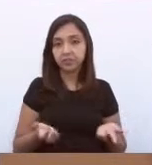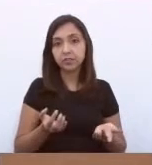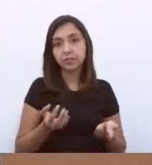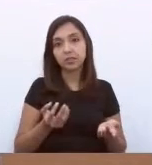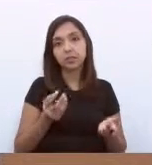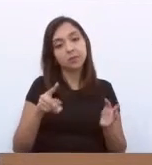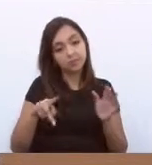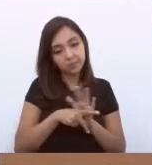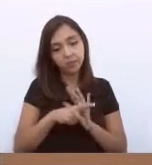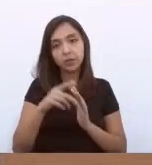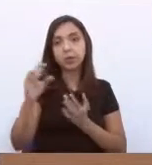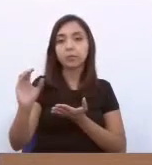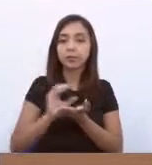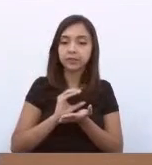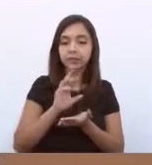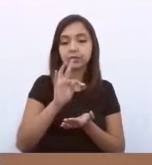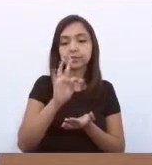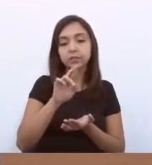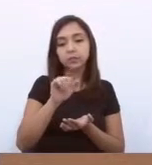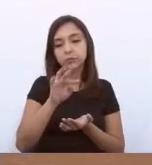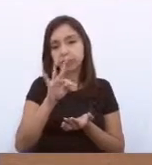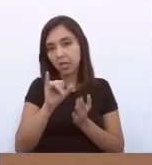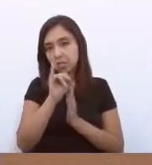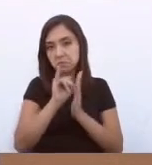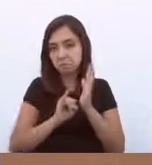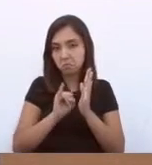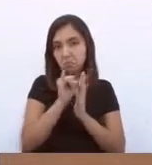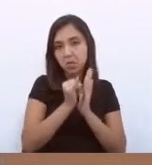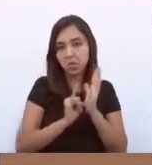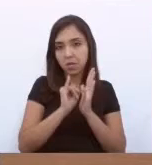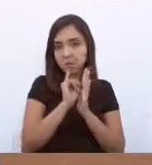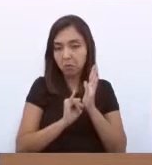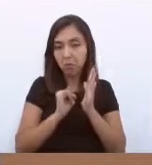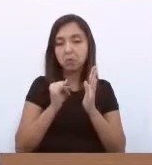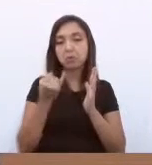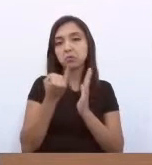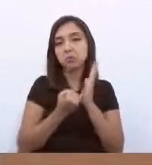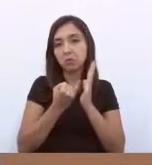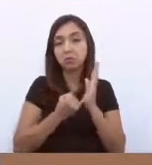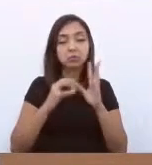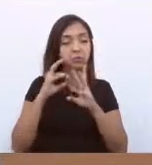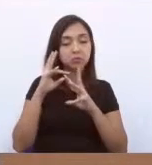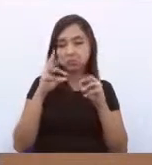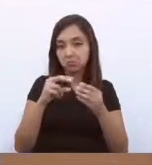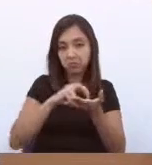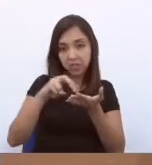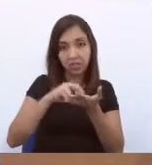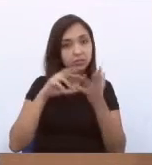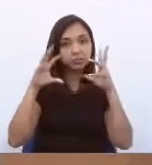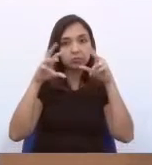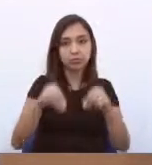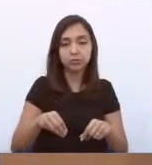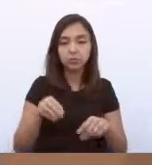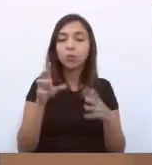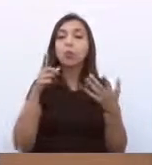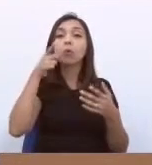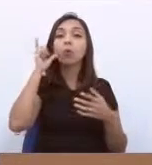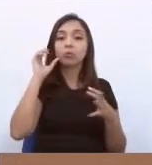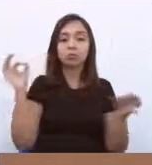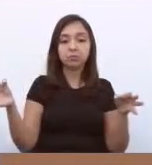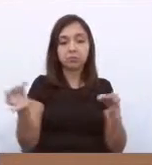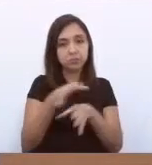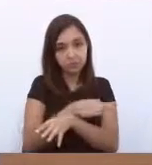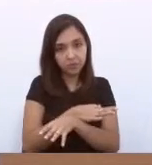relação à arrecadação tributária, seja imposto, taxa, contribuição, enfim. Então, ontem nós encerramos as